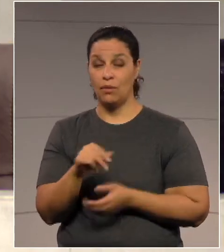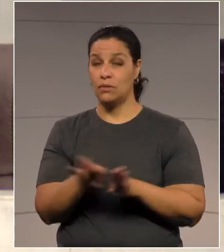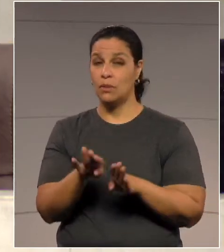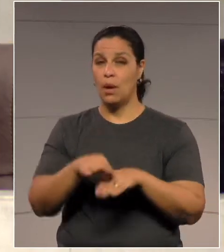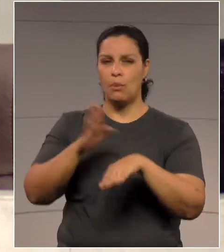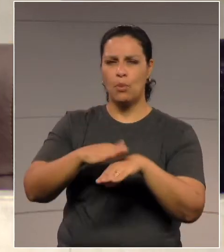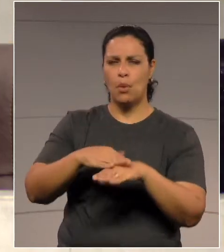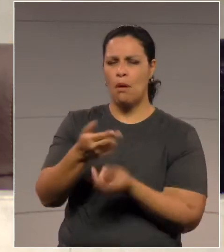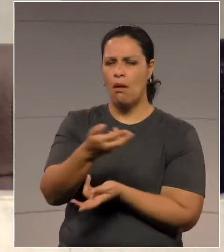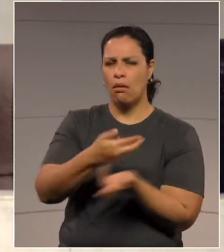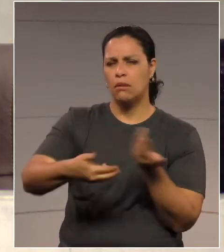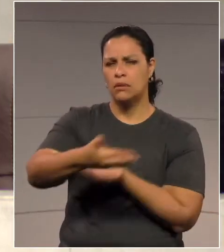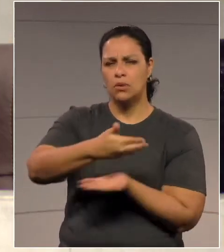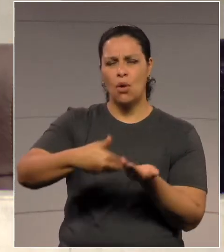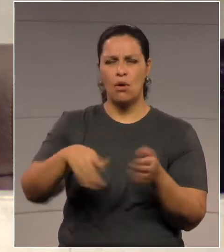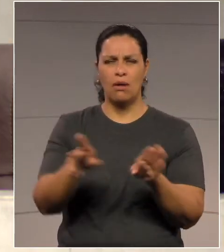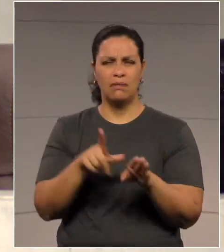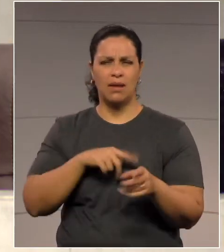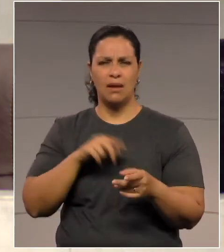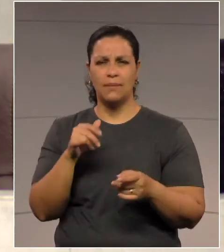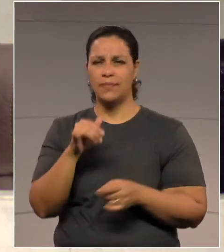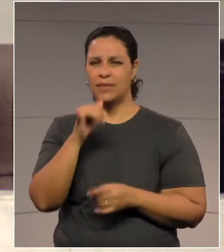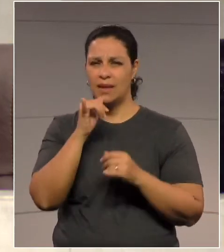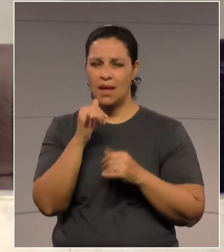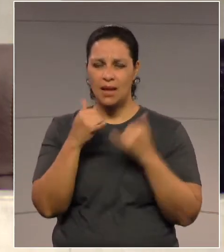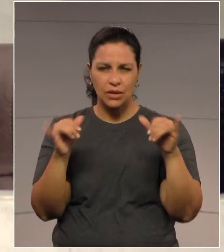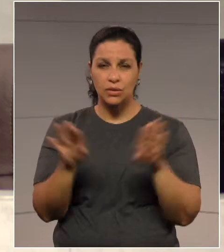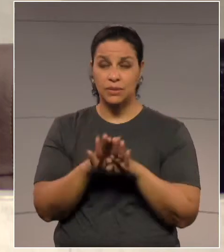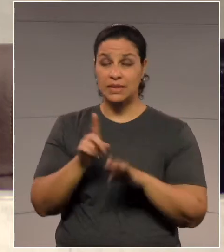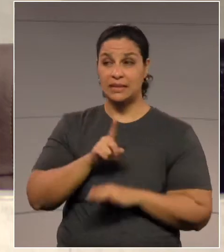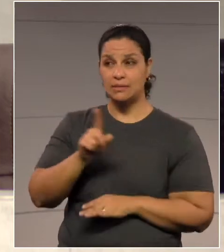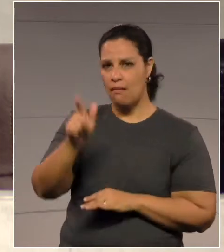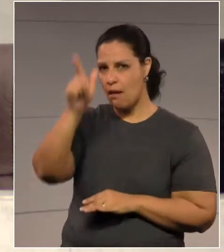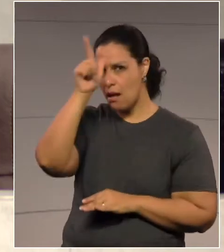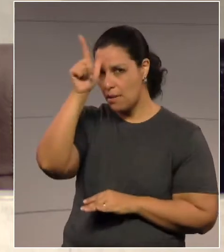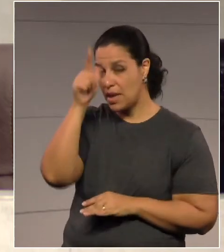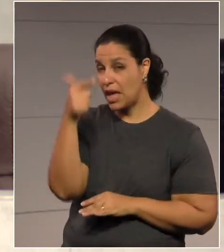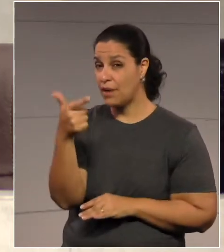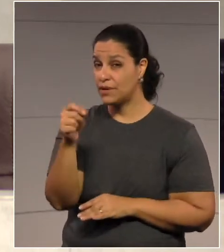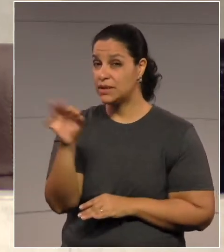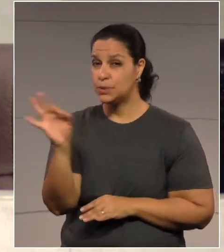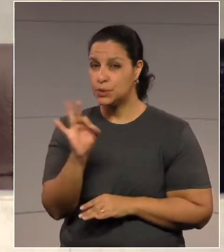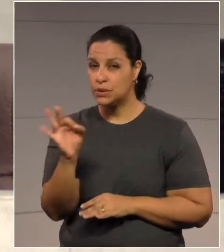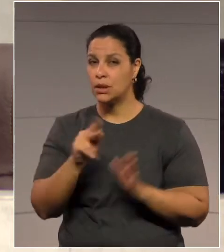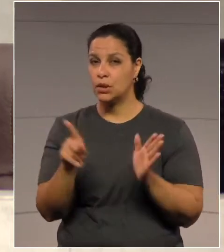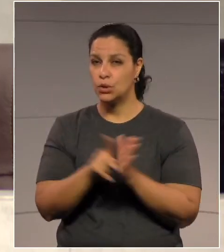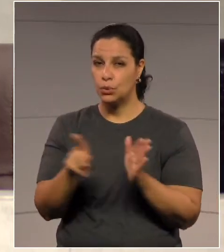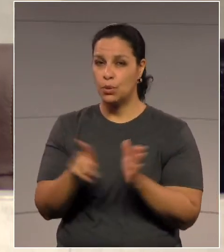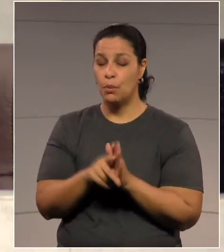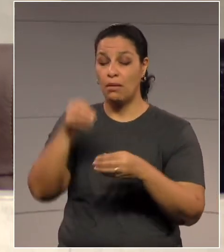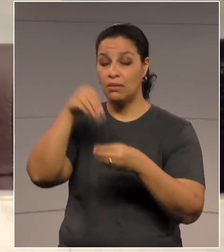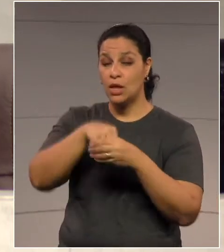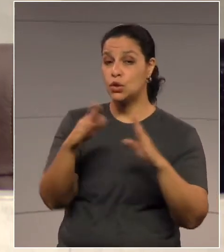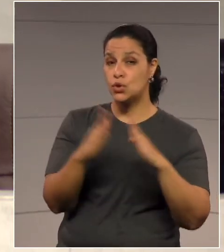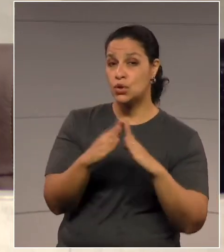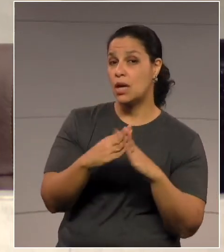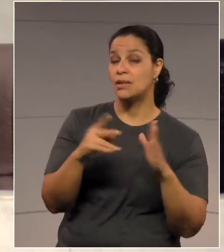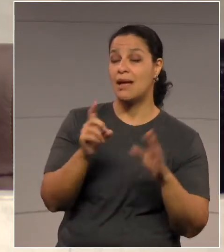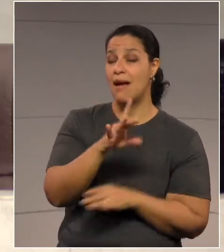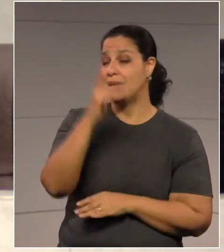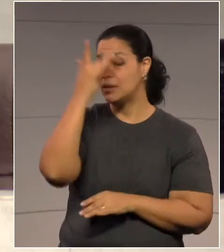geração compartilhada apareça. Hoje, na Alemanha, 20% da geração de energia ela se dá dentro das residências,